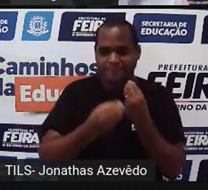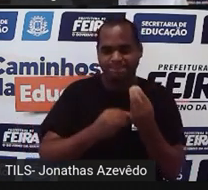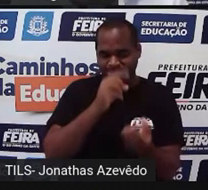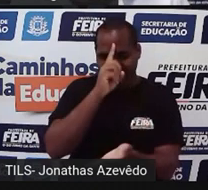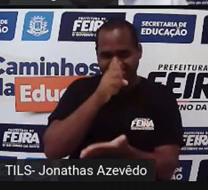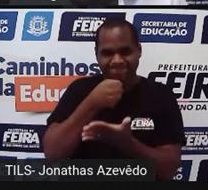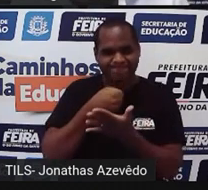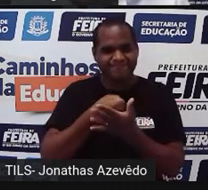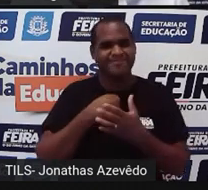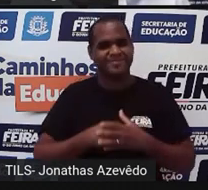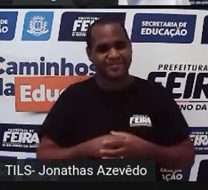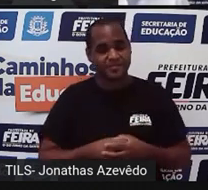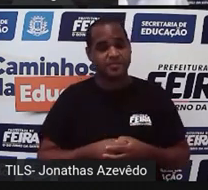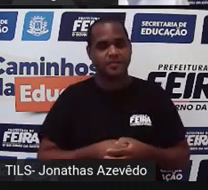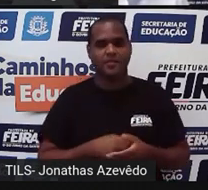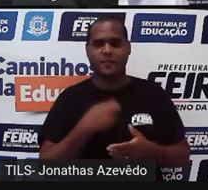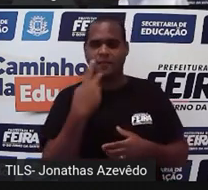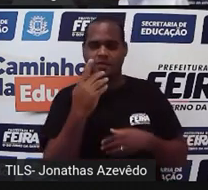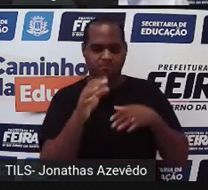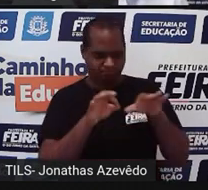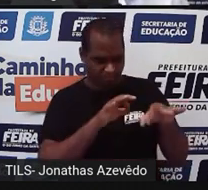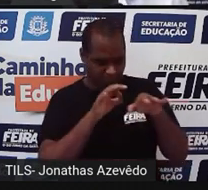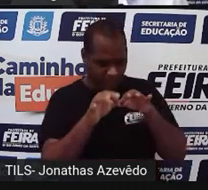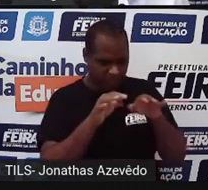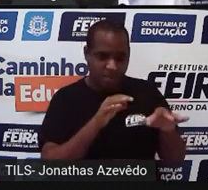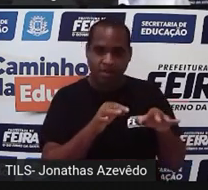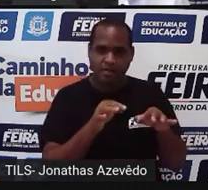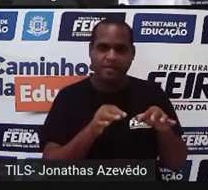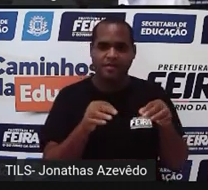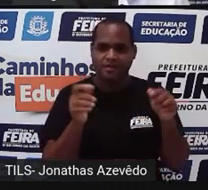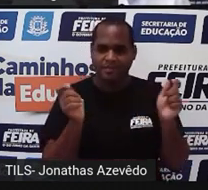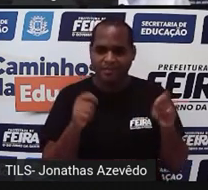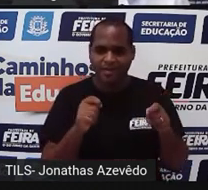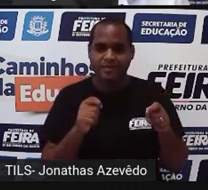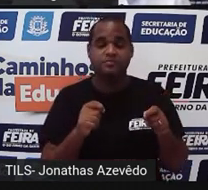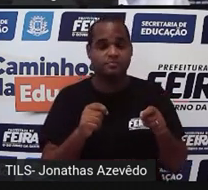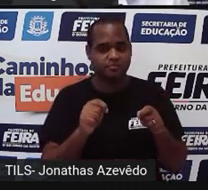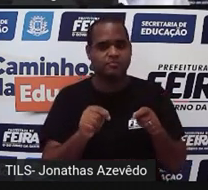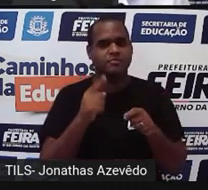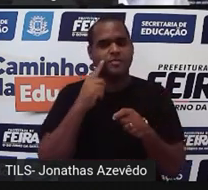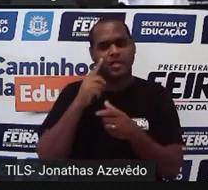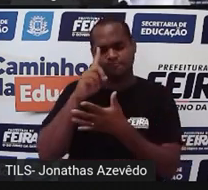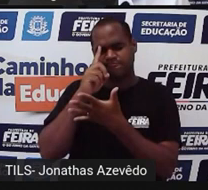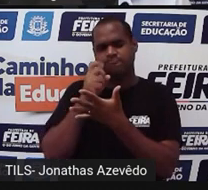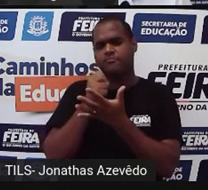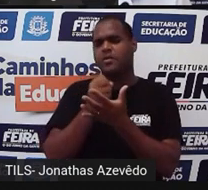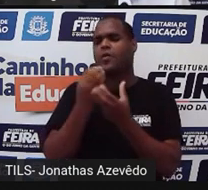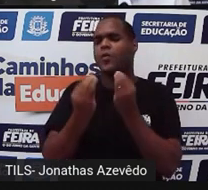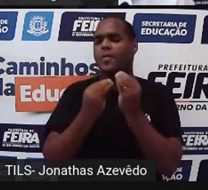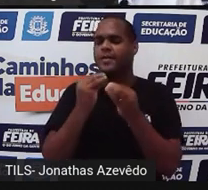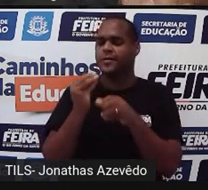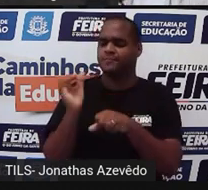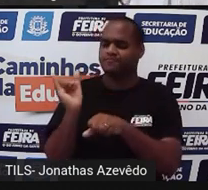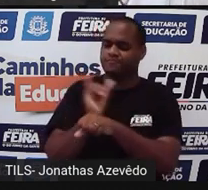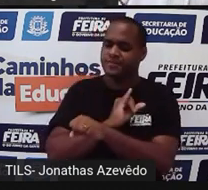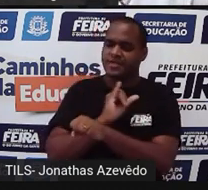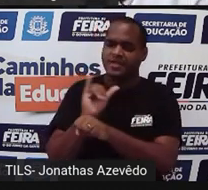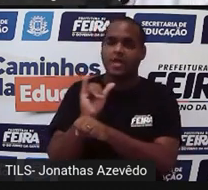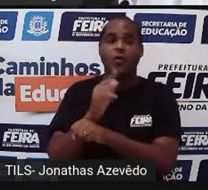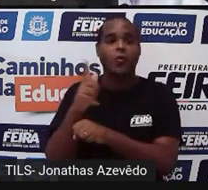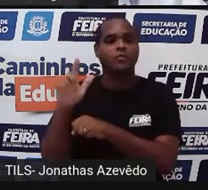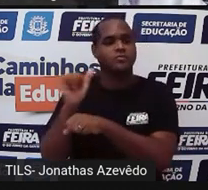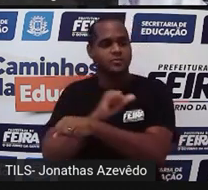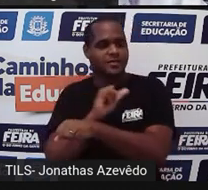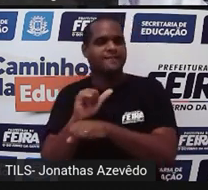ação. Você vai elaborar esse plano e esse plano é você criar uma estratégia ou